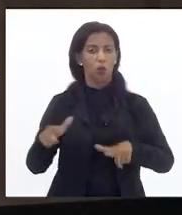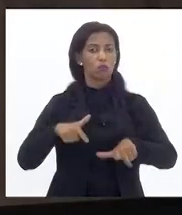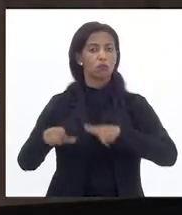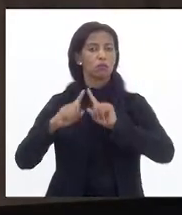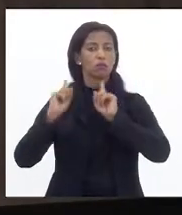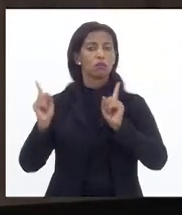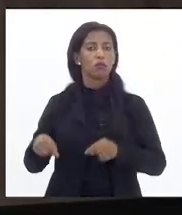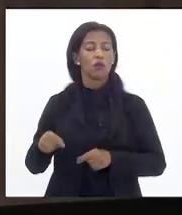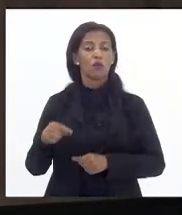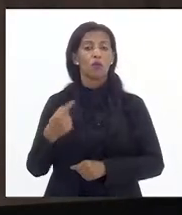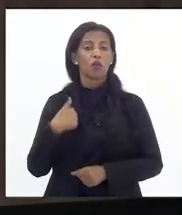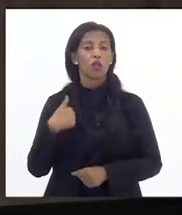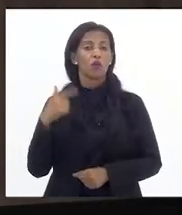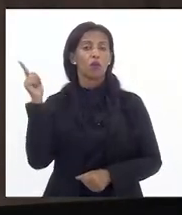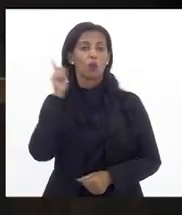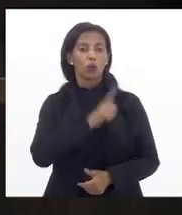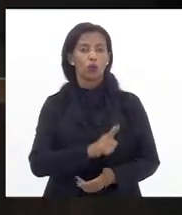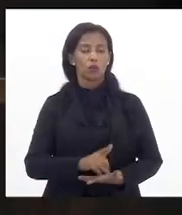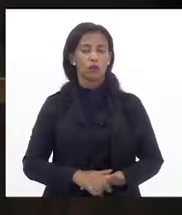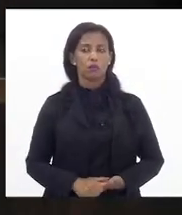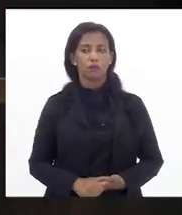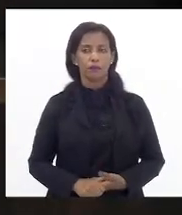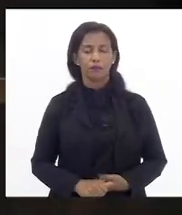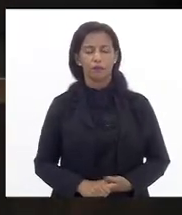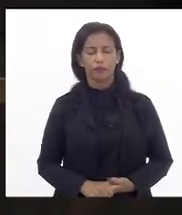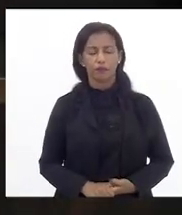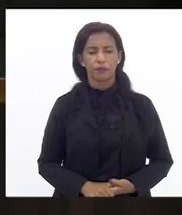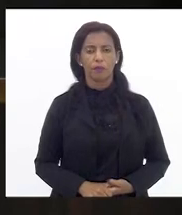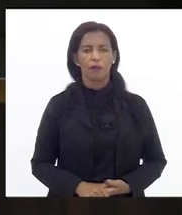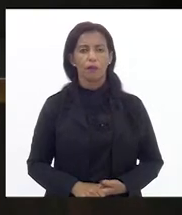terminou o público que isso possa acontecer obrigado